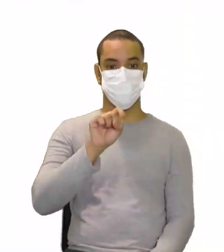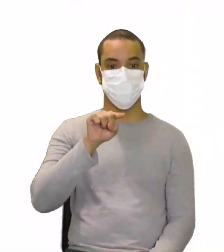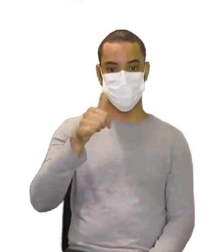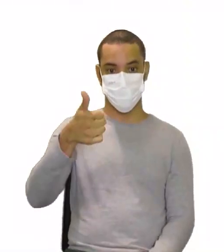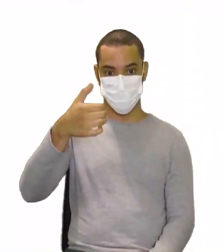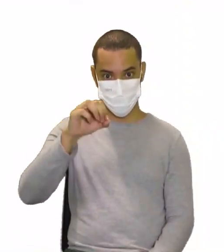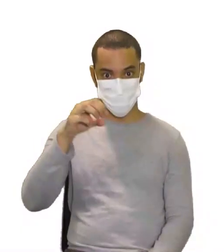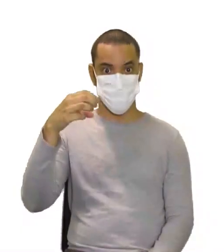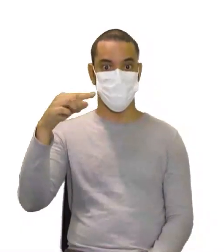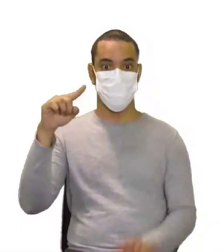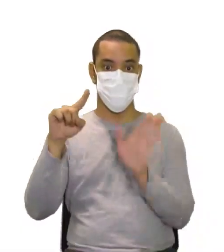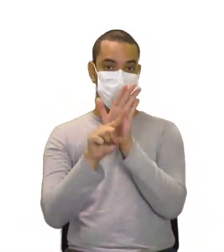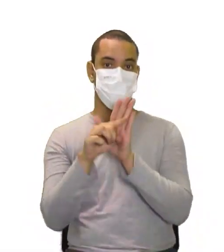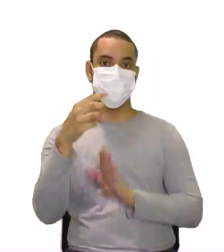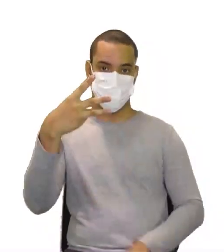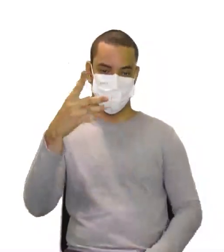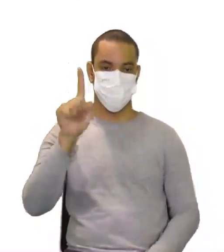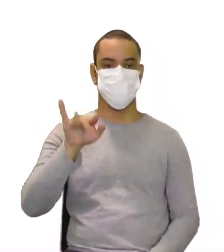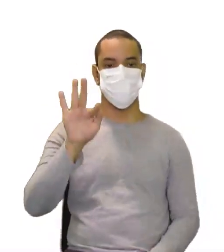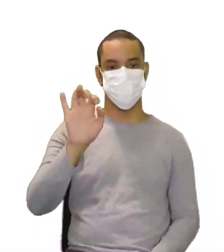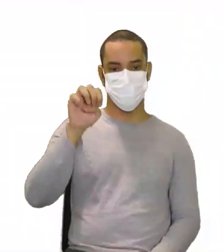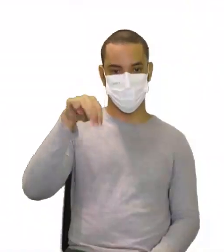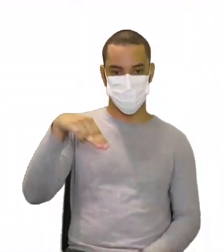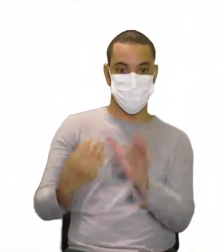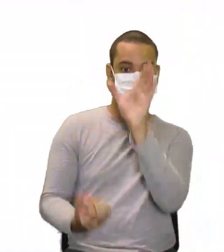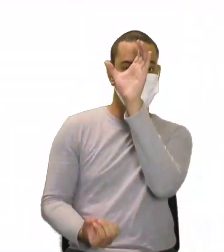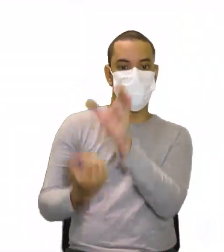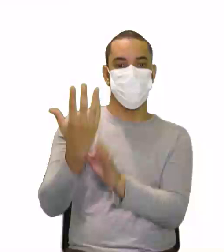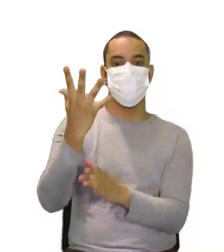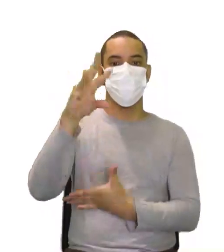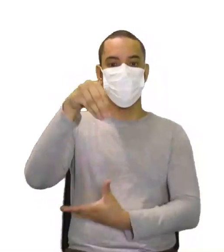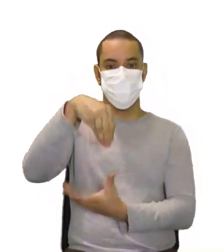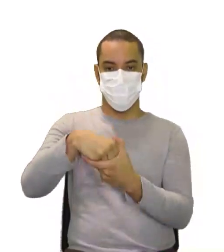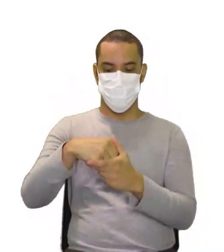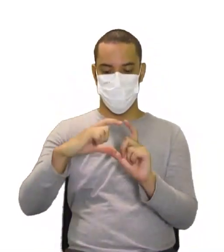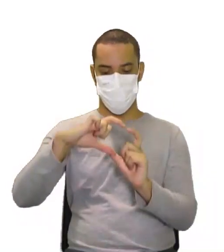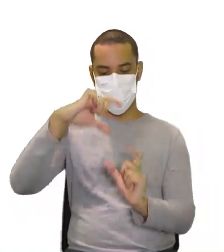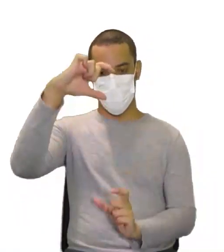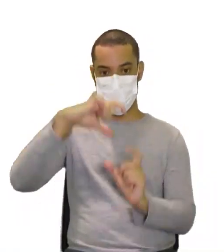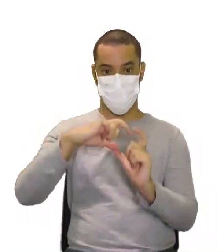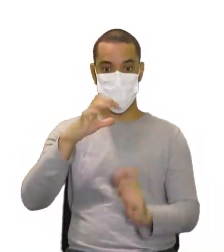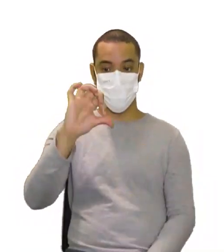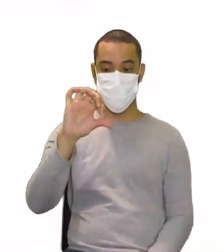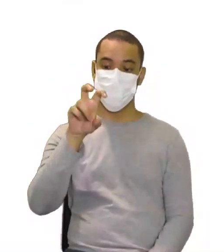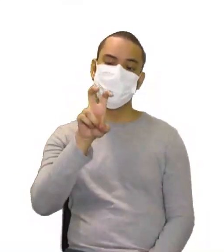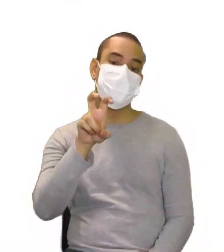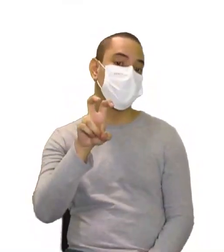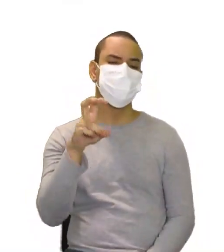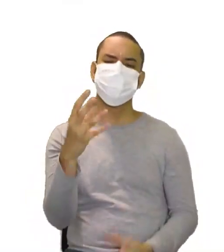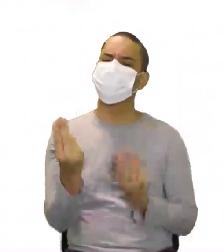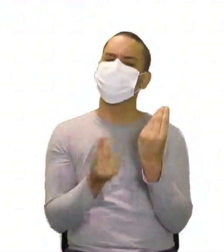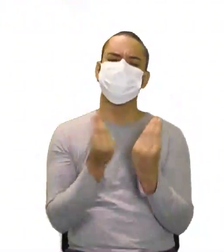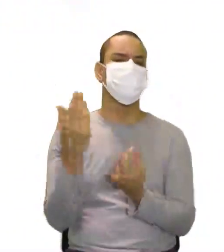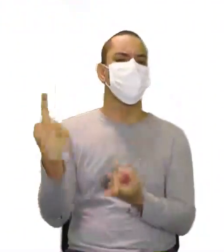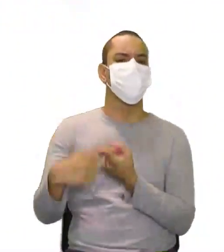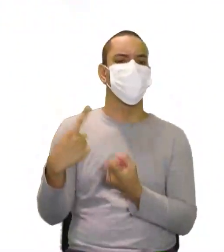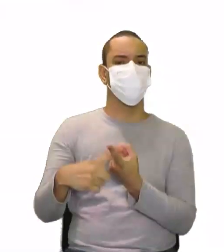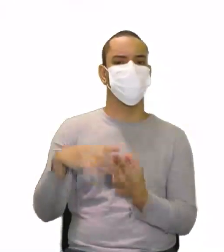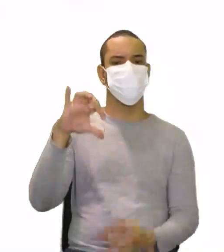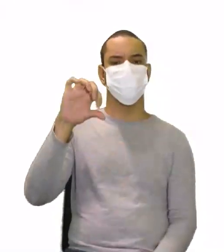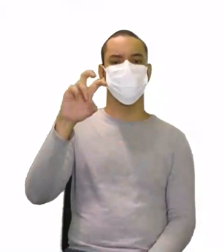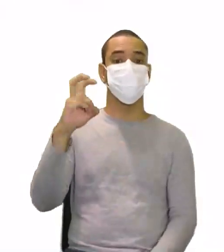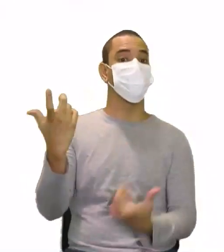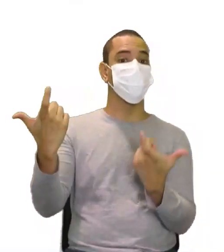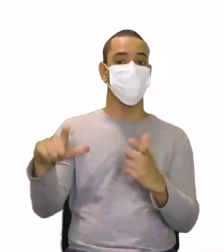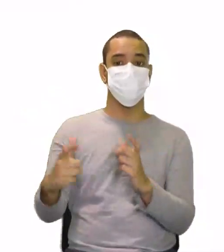essa FEM, ela está sendo criada na barra 95. Ah, professor, mas por que 95? De